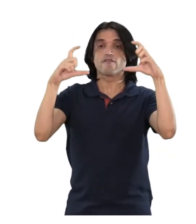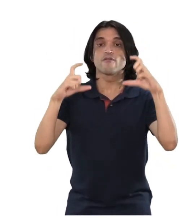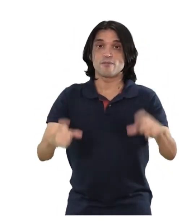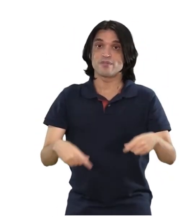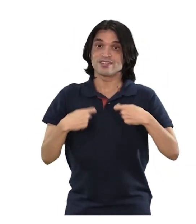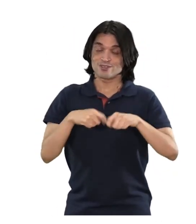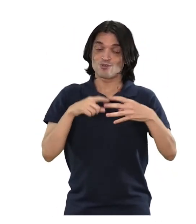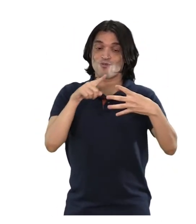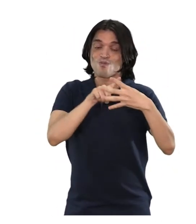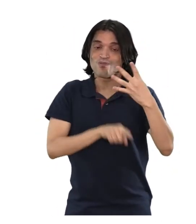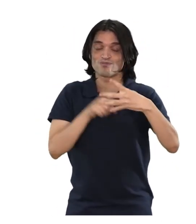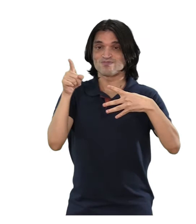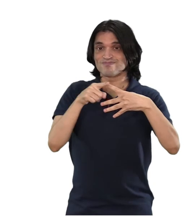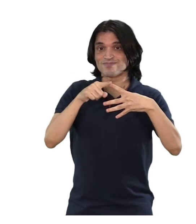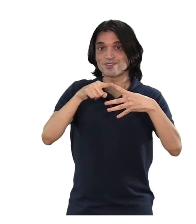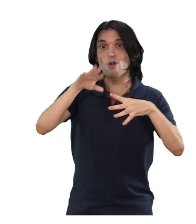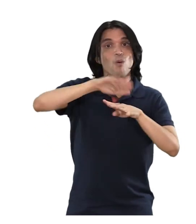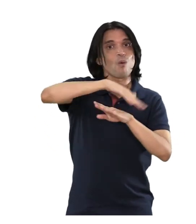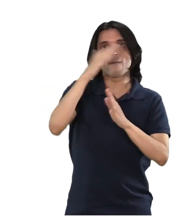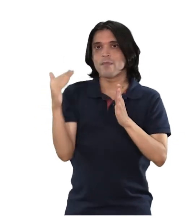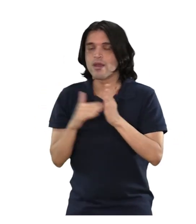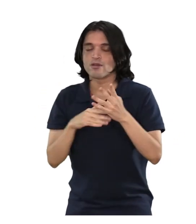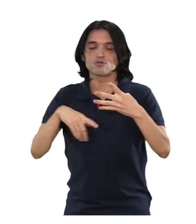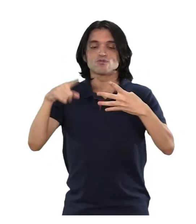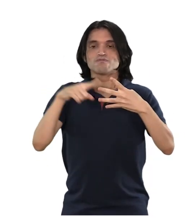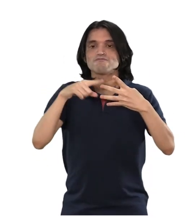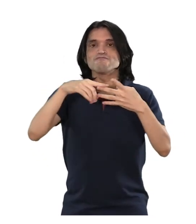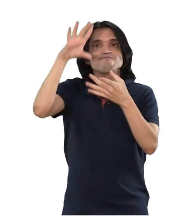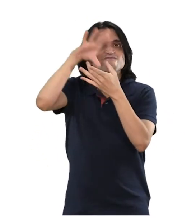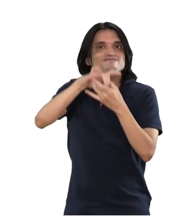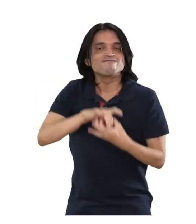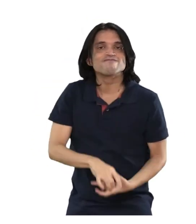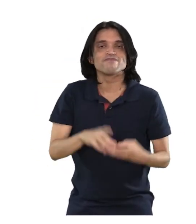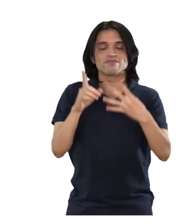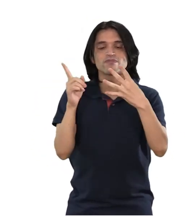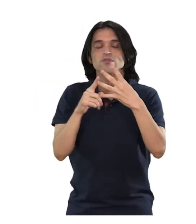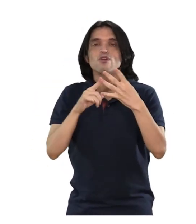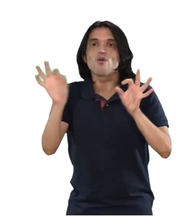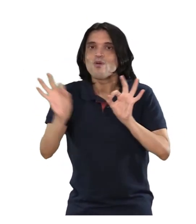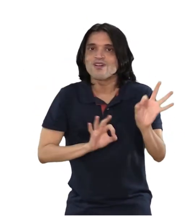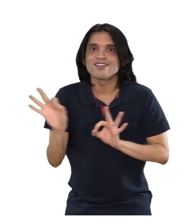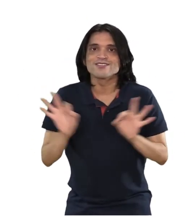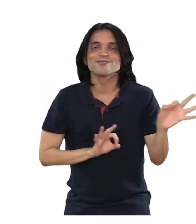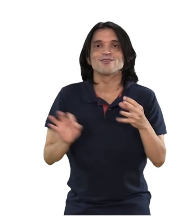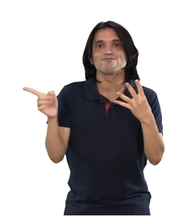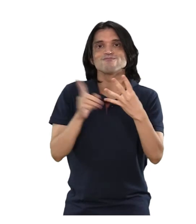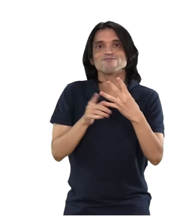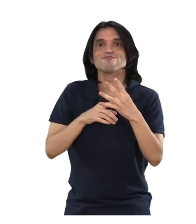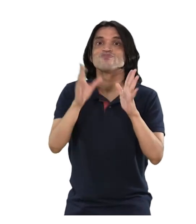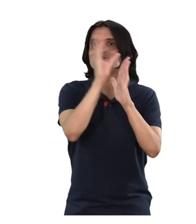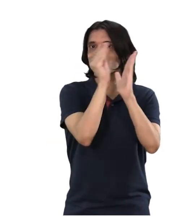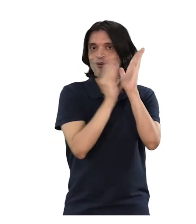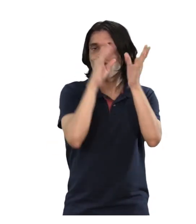apresentar organização e ter coerência. Olha a coerência aí de novo, como ela é fundamental em nossos textos, não